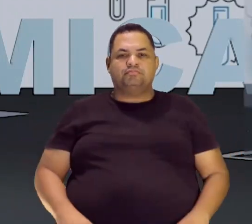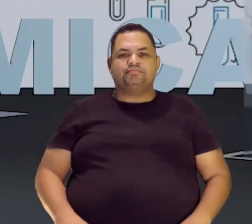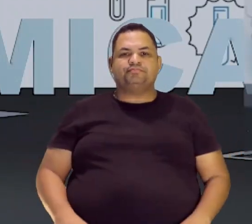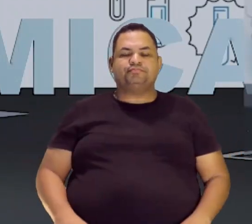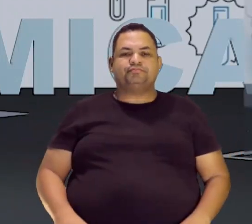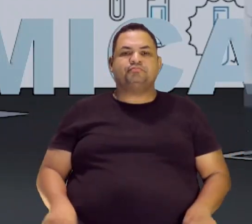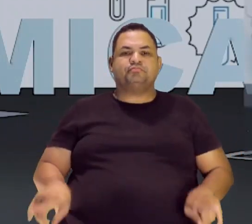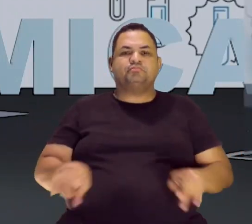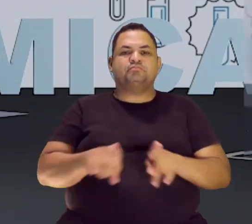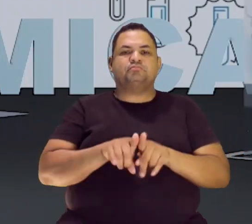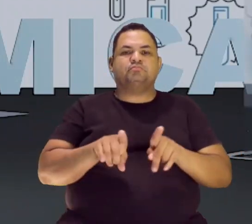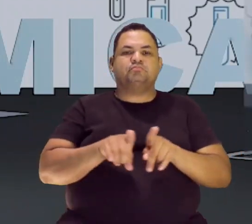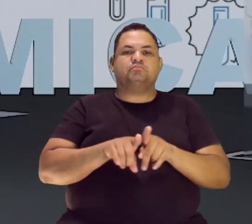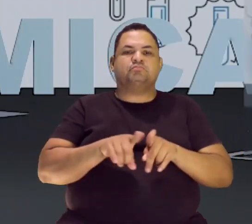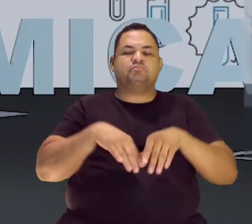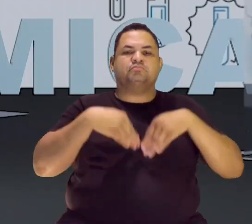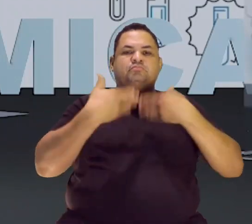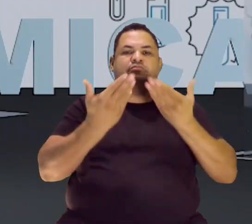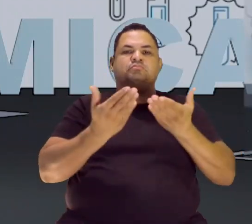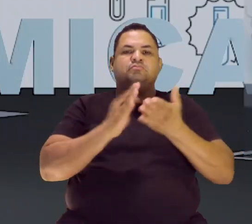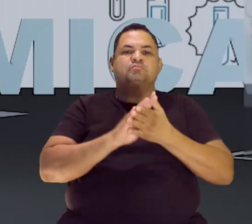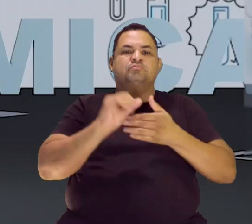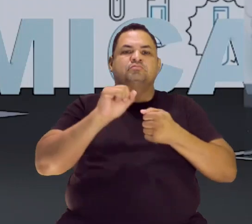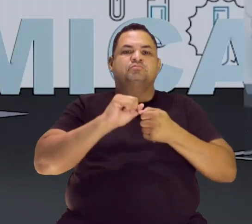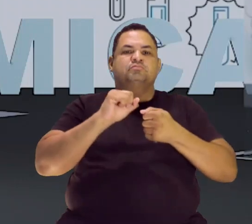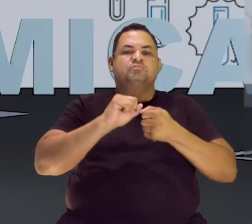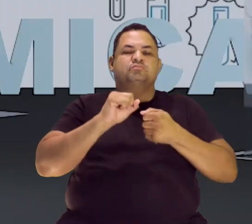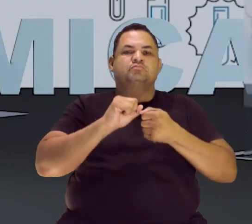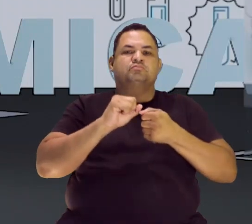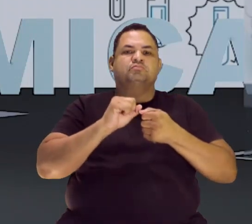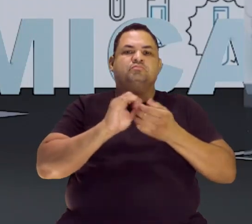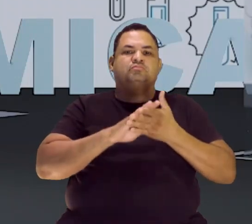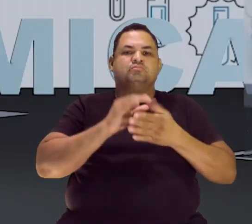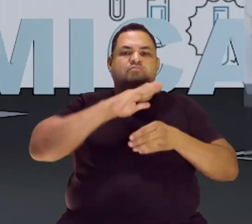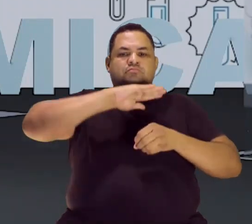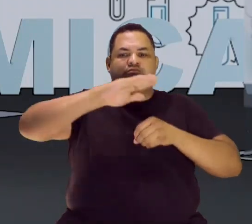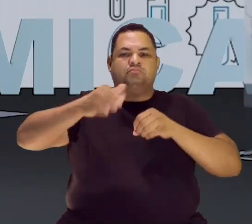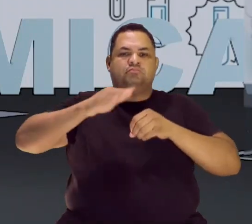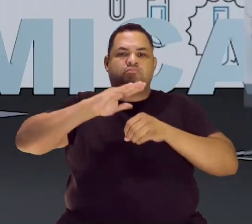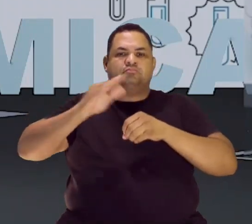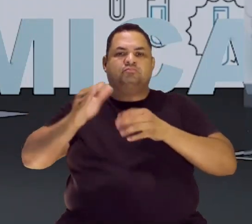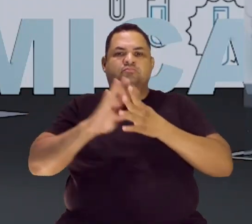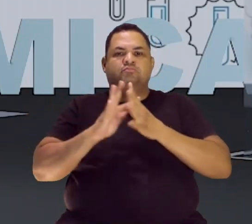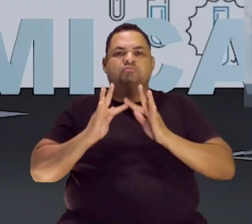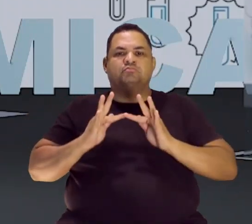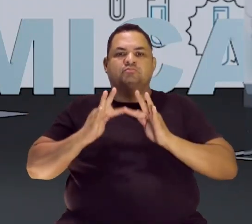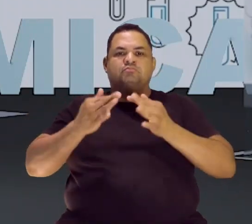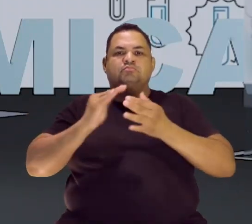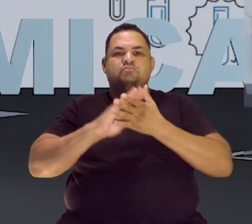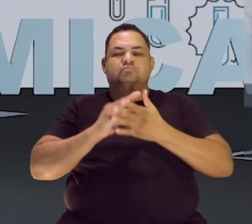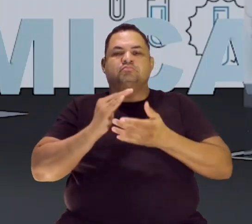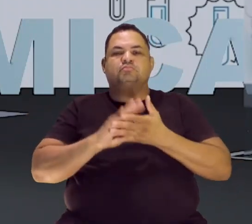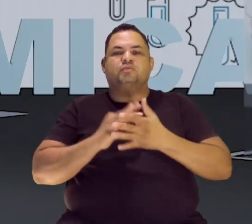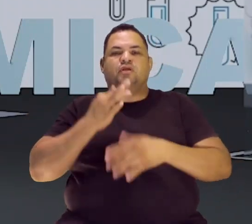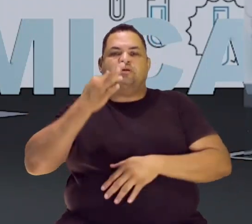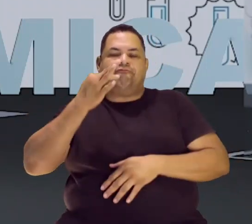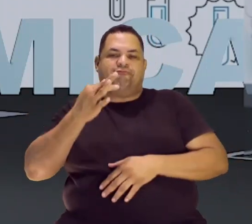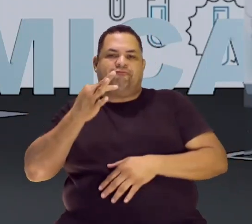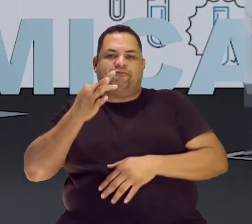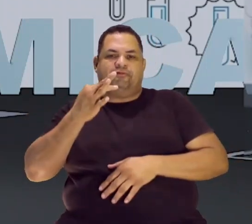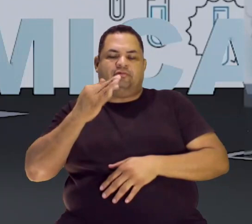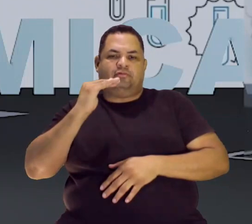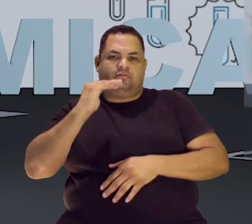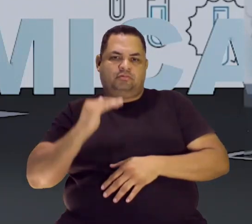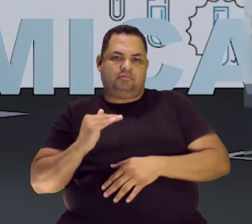do mais, eles, quando faz a configuração, a distribuição, eles terminam no subnível F. Os